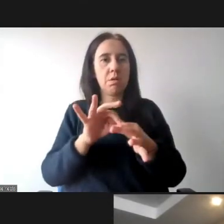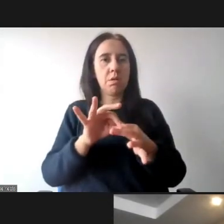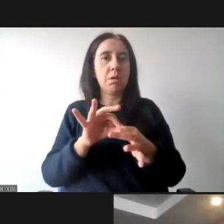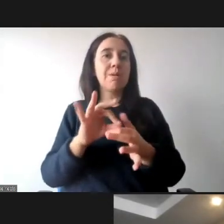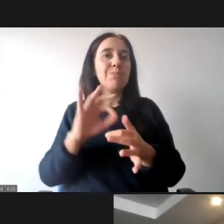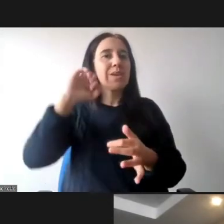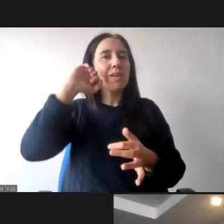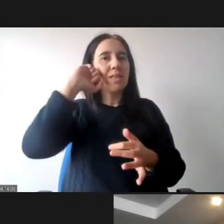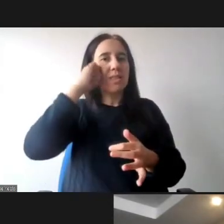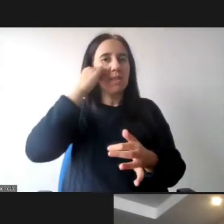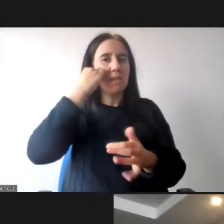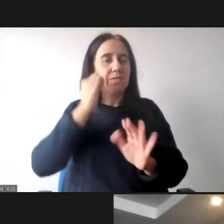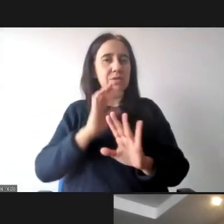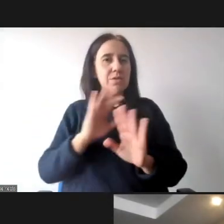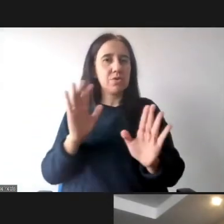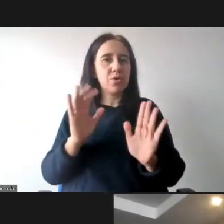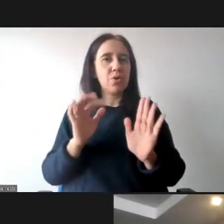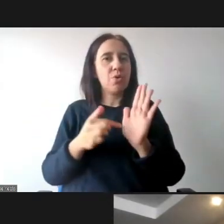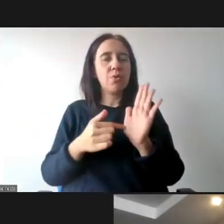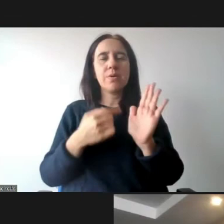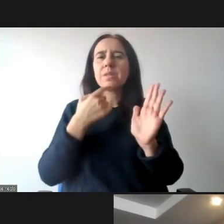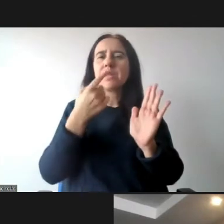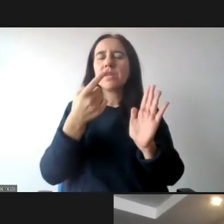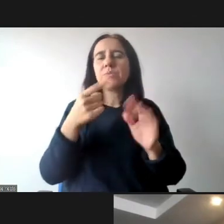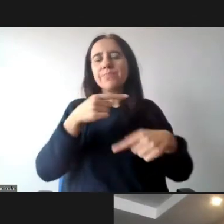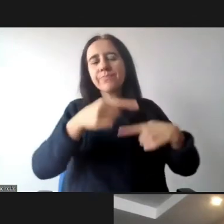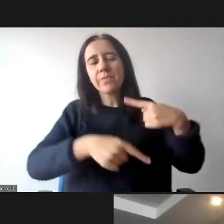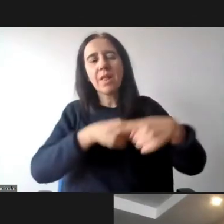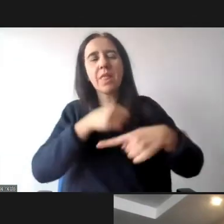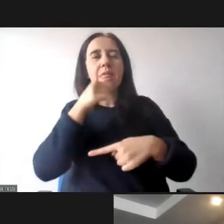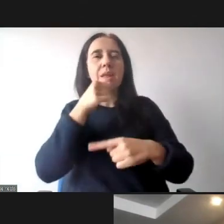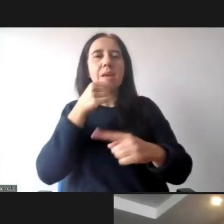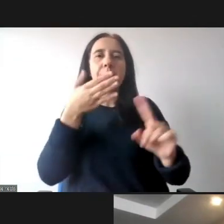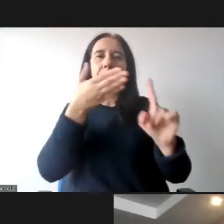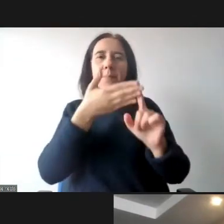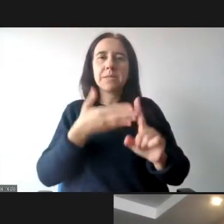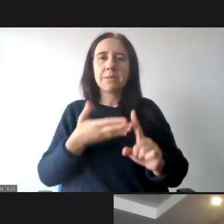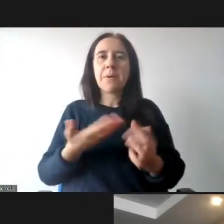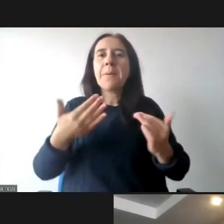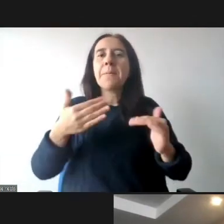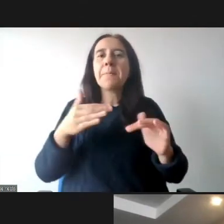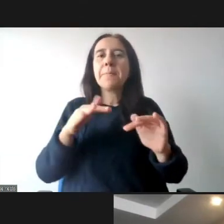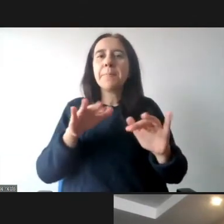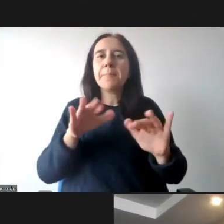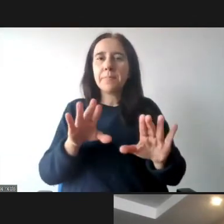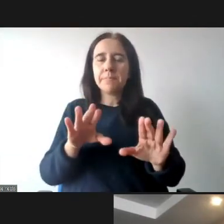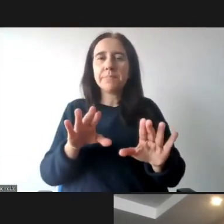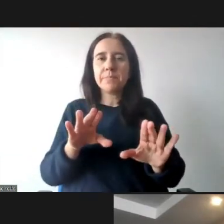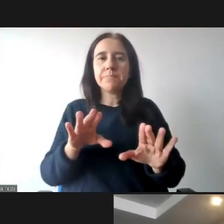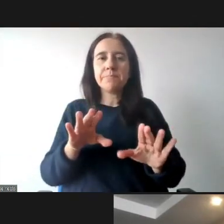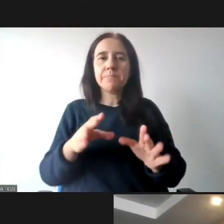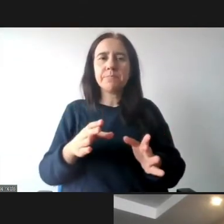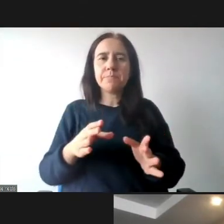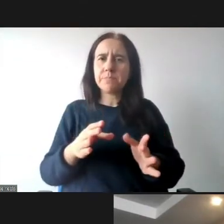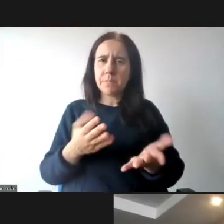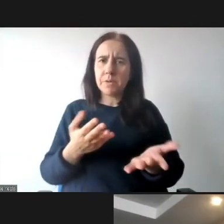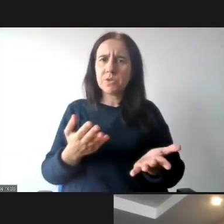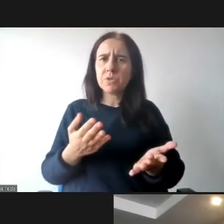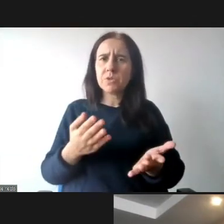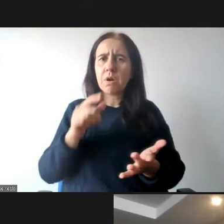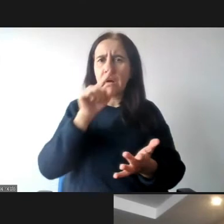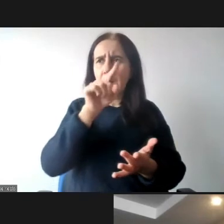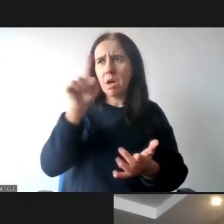déficit, apenas aparece aqui a dimensão mais clássica do princípio, mas para alguns isso